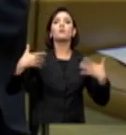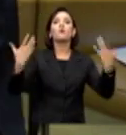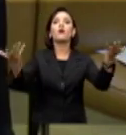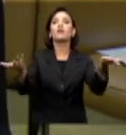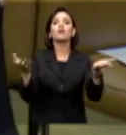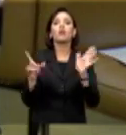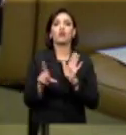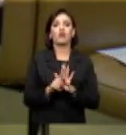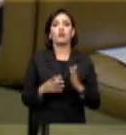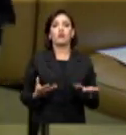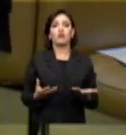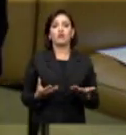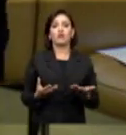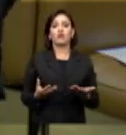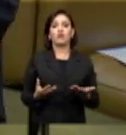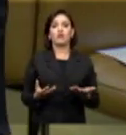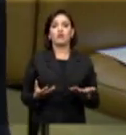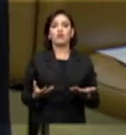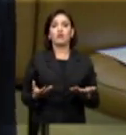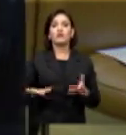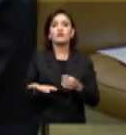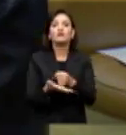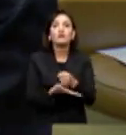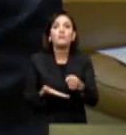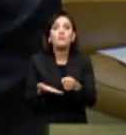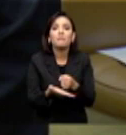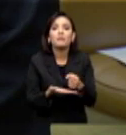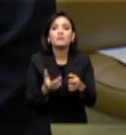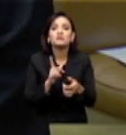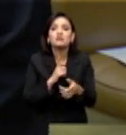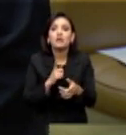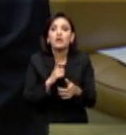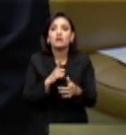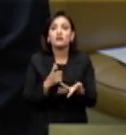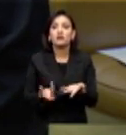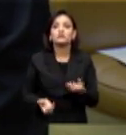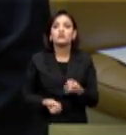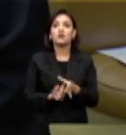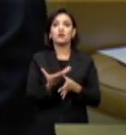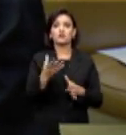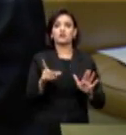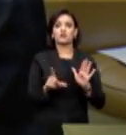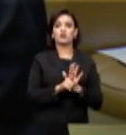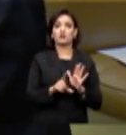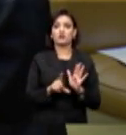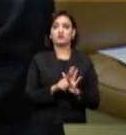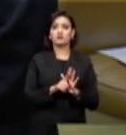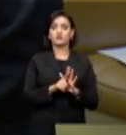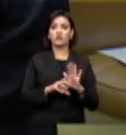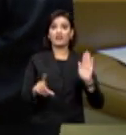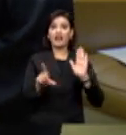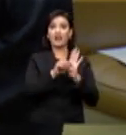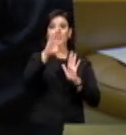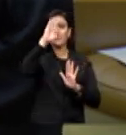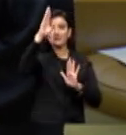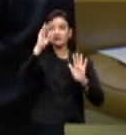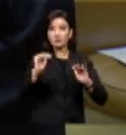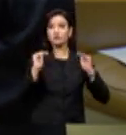lei? Onde estão os princípios que norteiam a feitura das leis e da lei maior deste